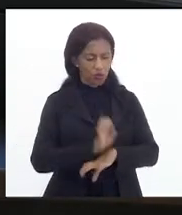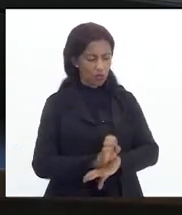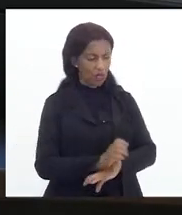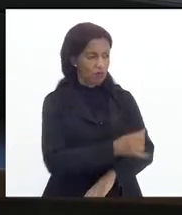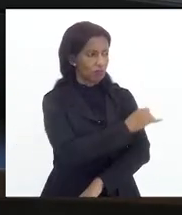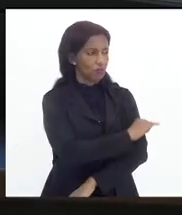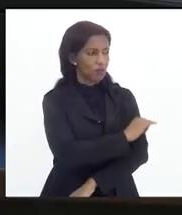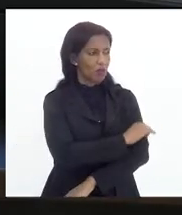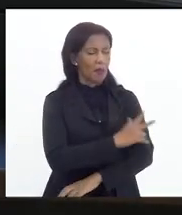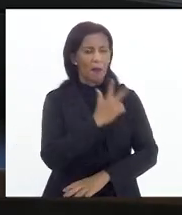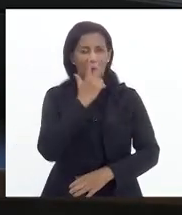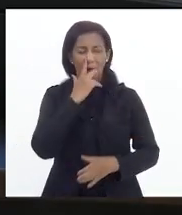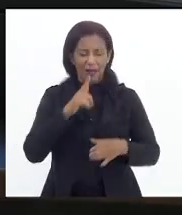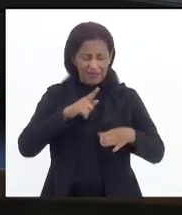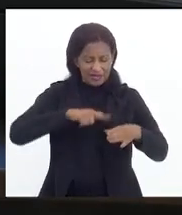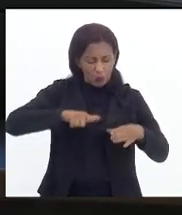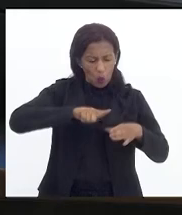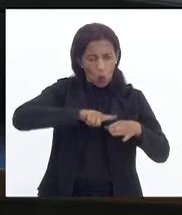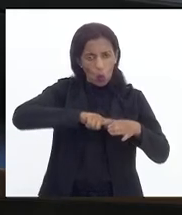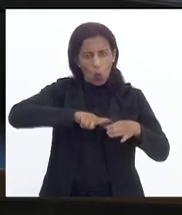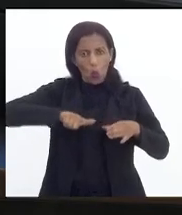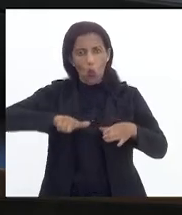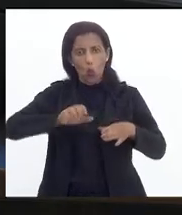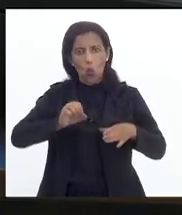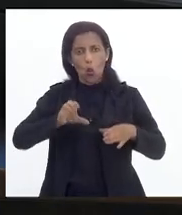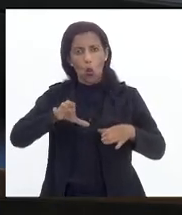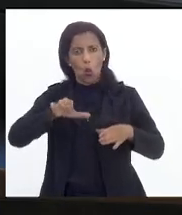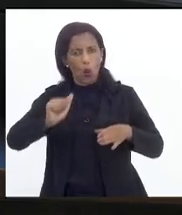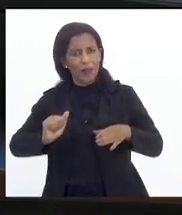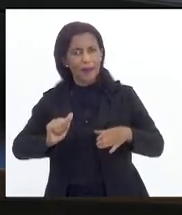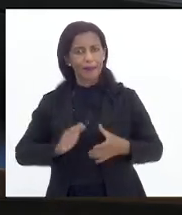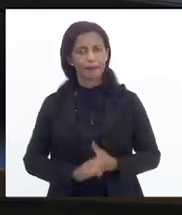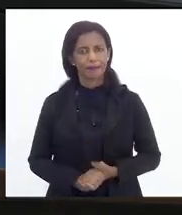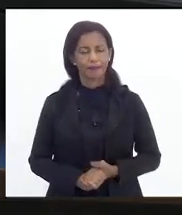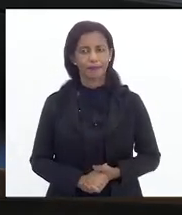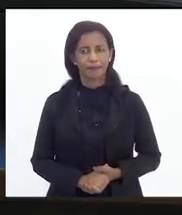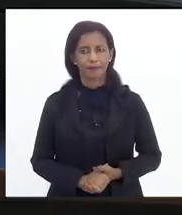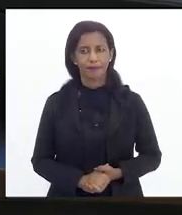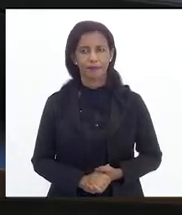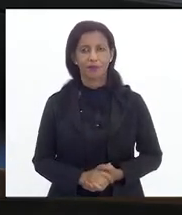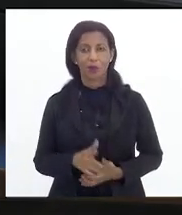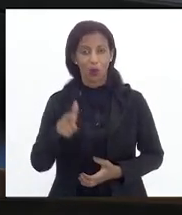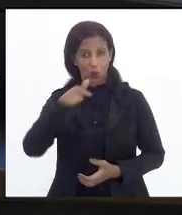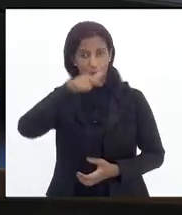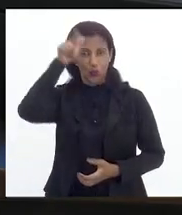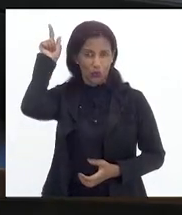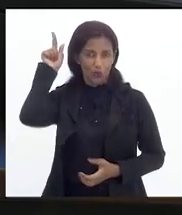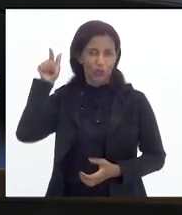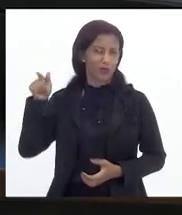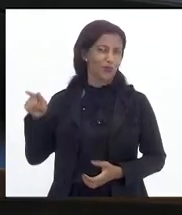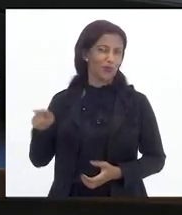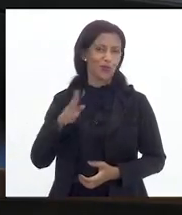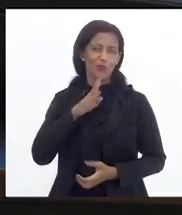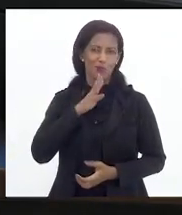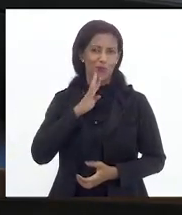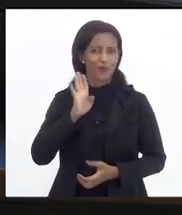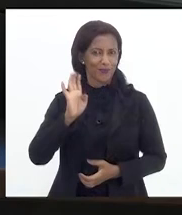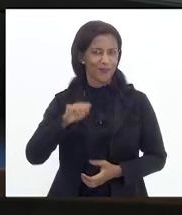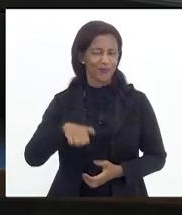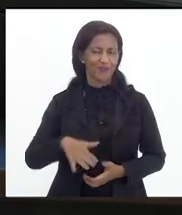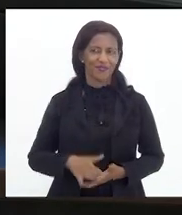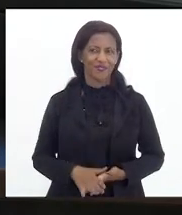estrutura produtiva a oca que é um termo que nós utilizamos nos Paulo conhece bem aqui né o